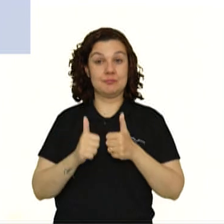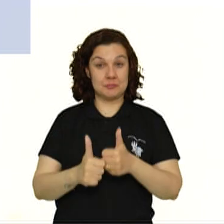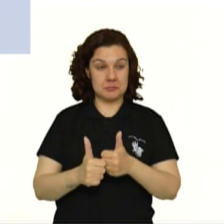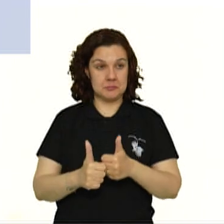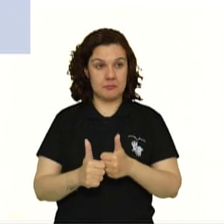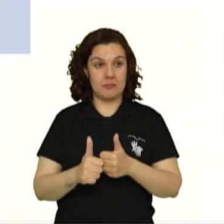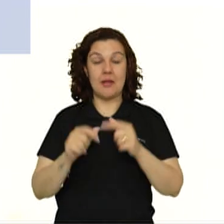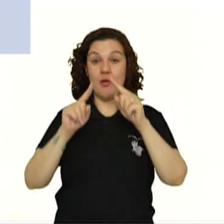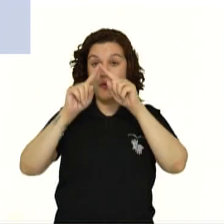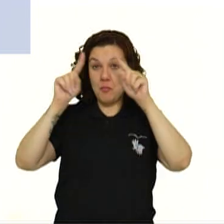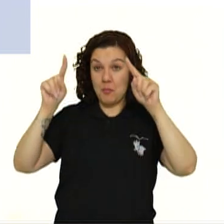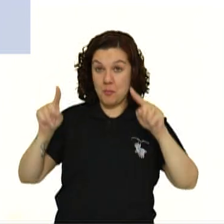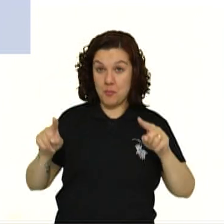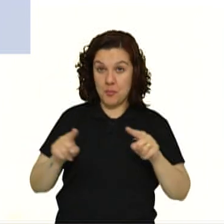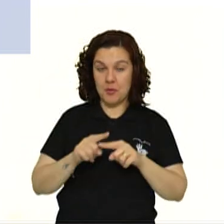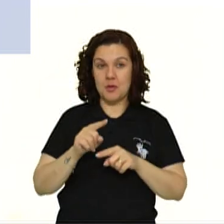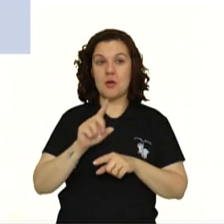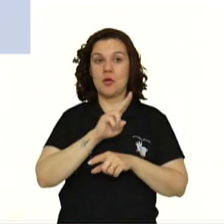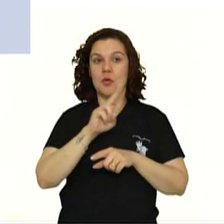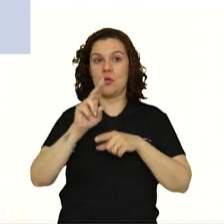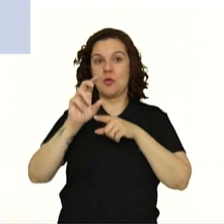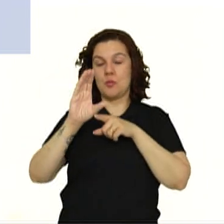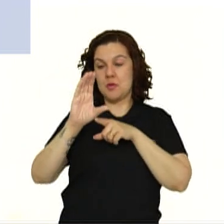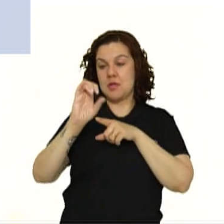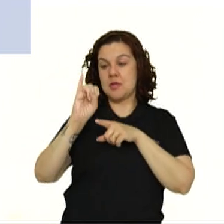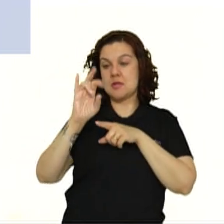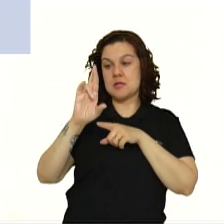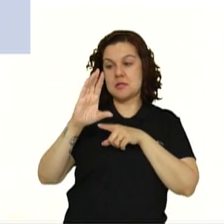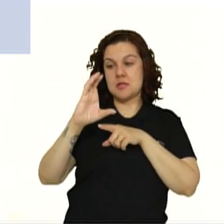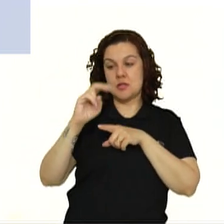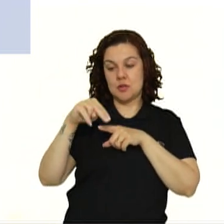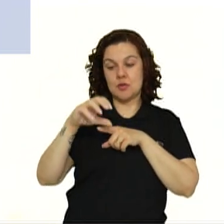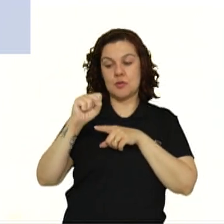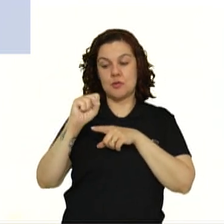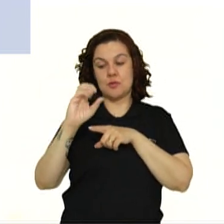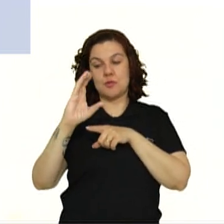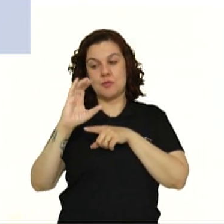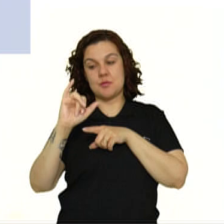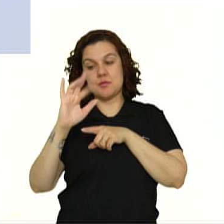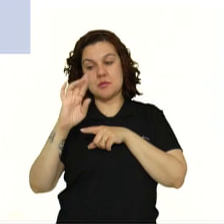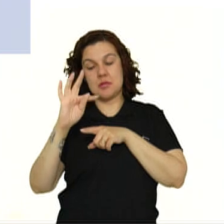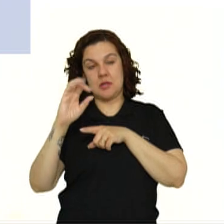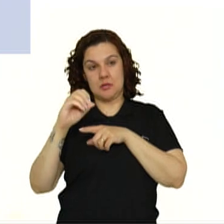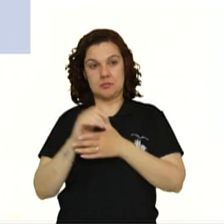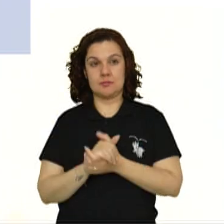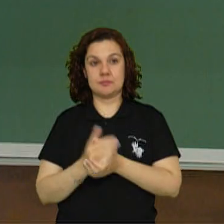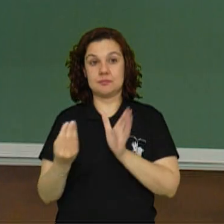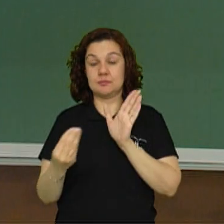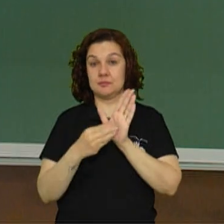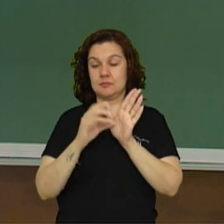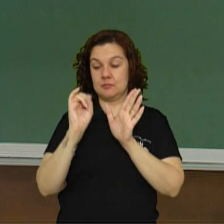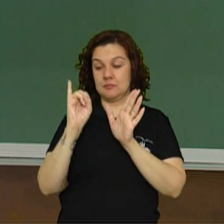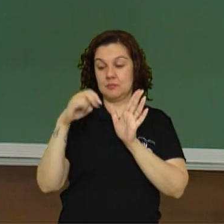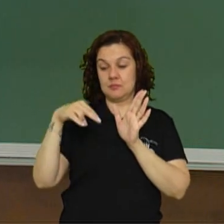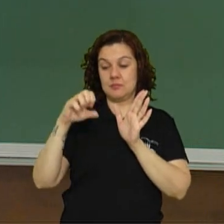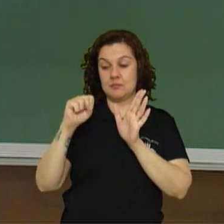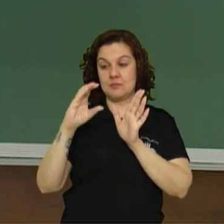Quem está por fora é circunscrito. Quem está dentro está inscrito, tá